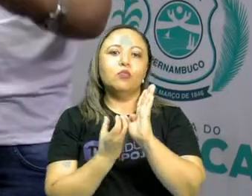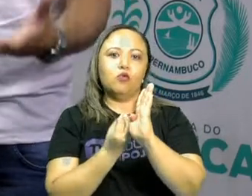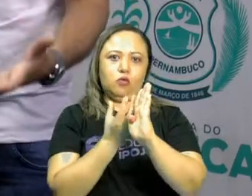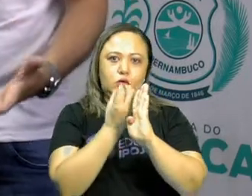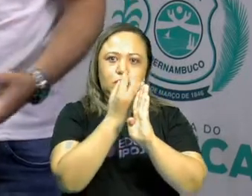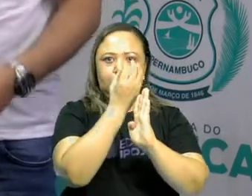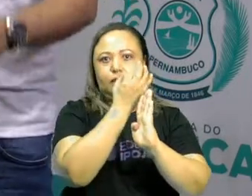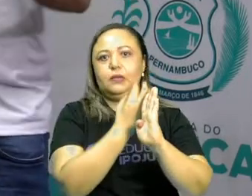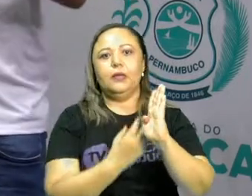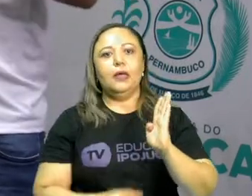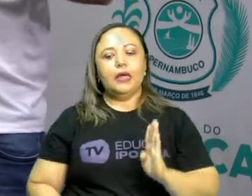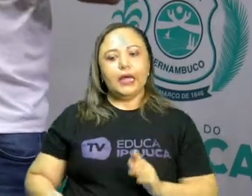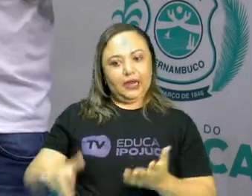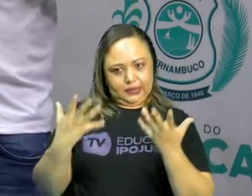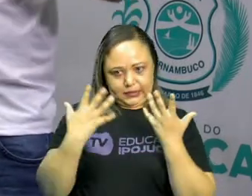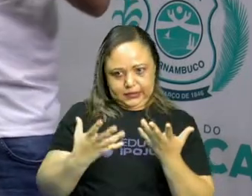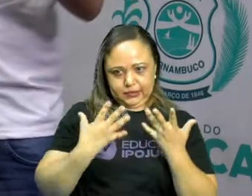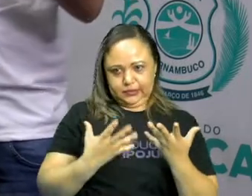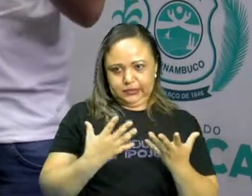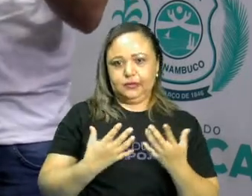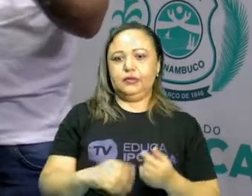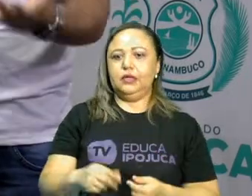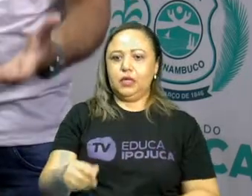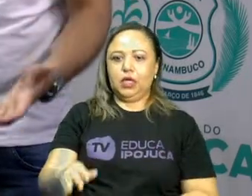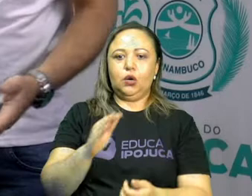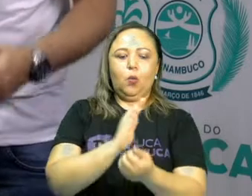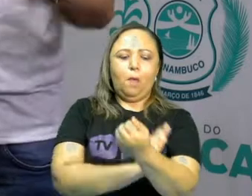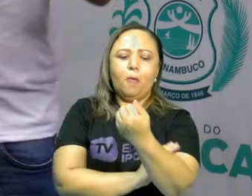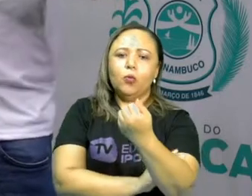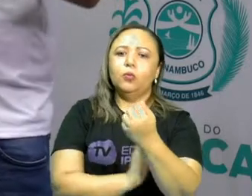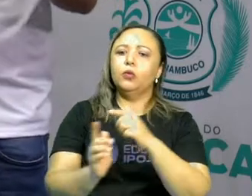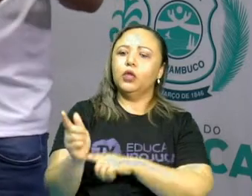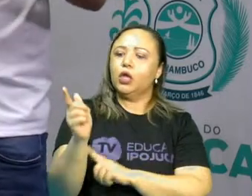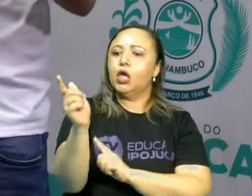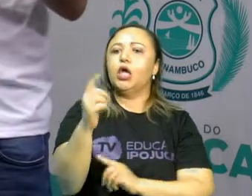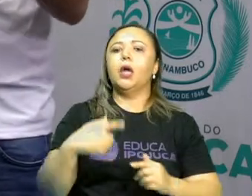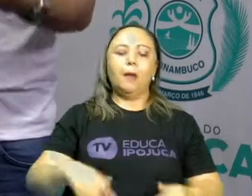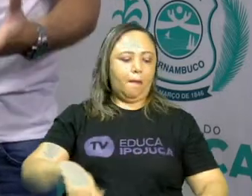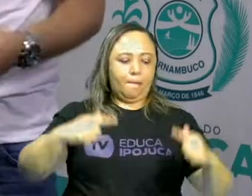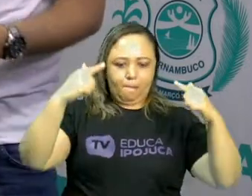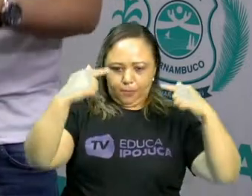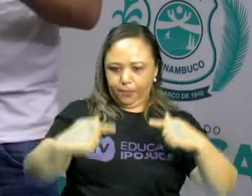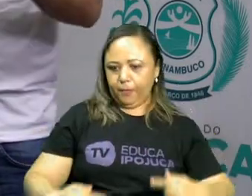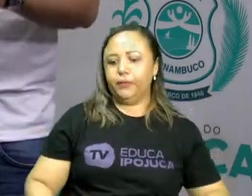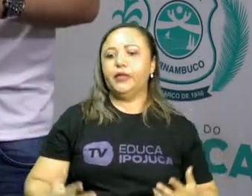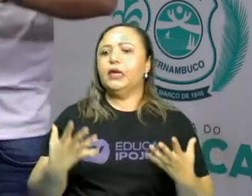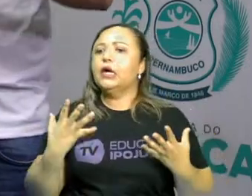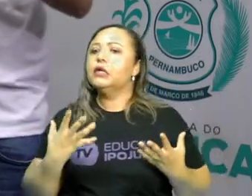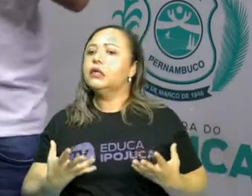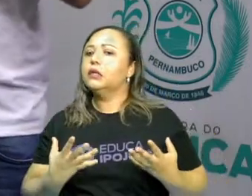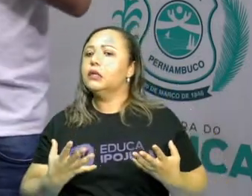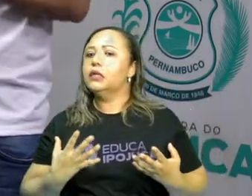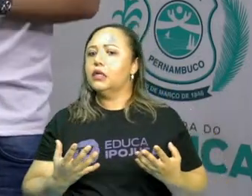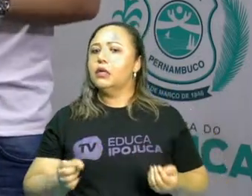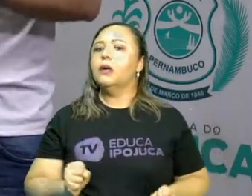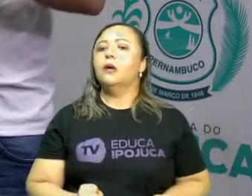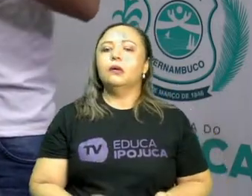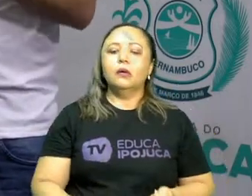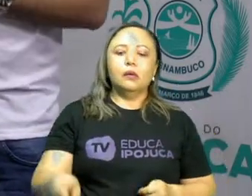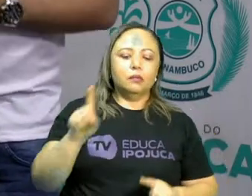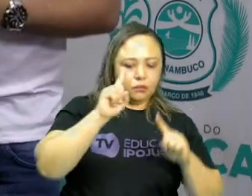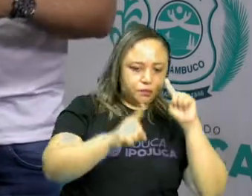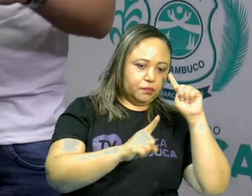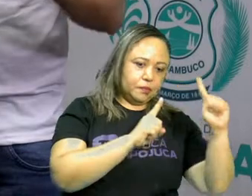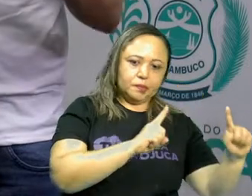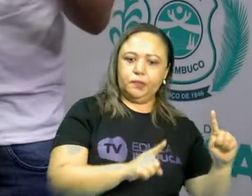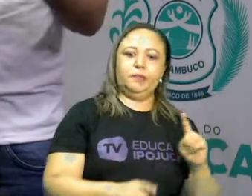maior houve uma de maior representação de mais direitos eles também estavam insatisfeitos